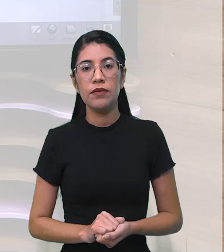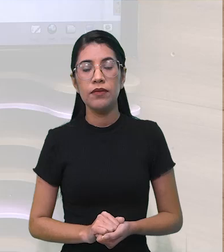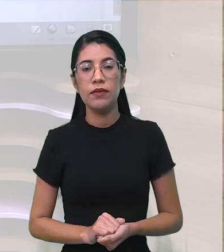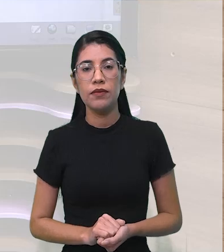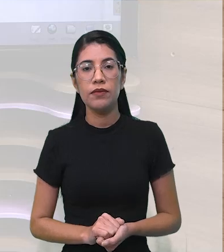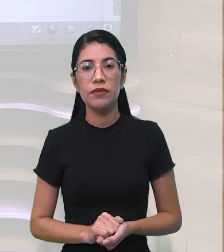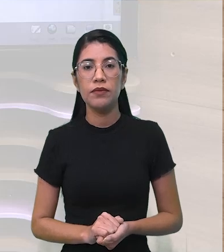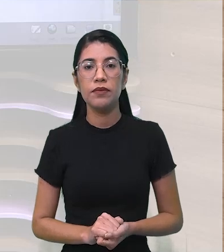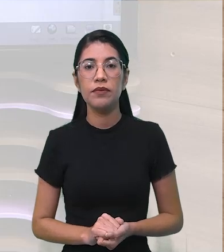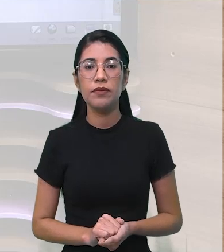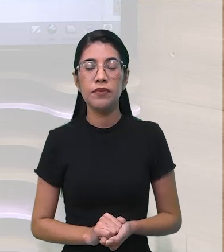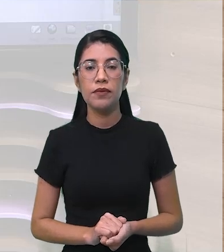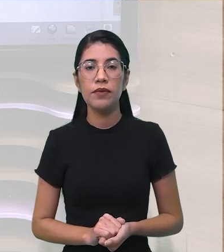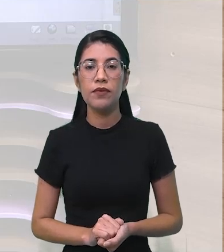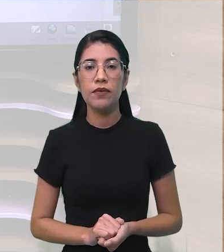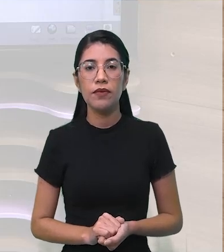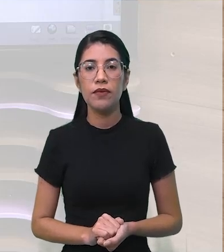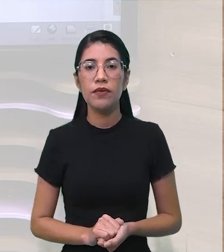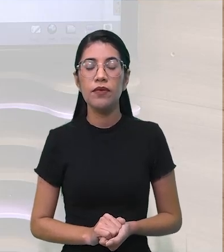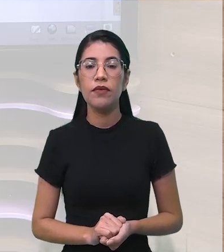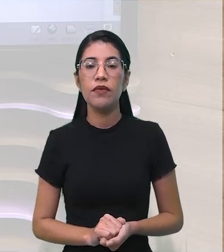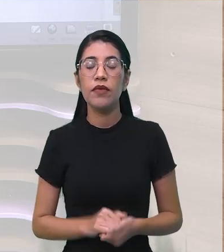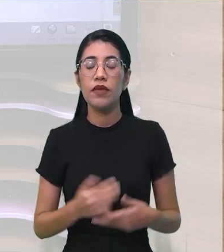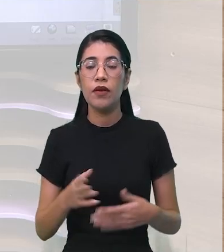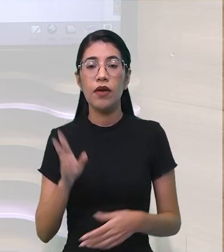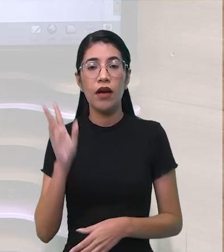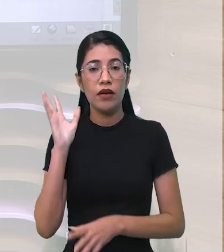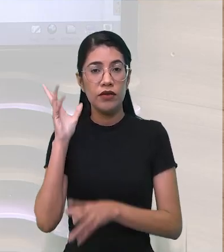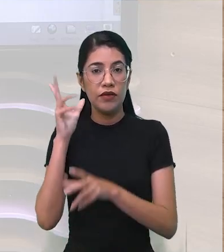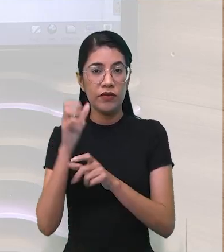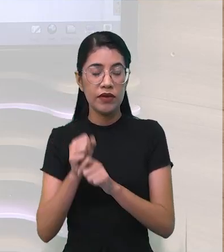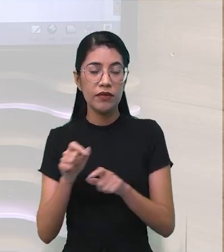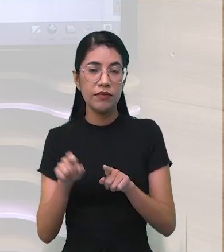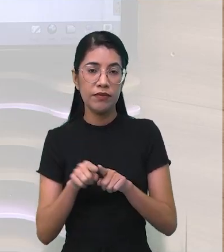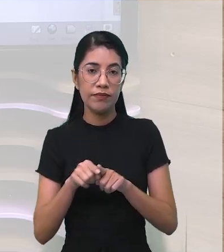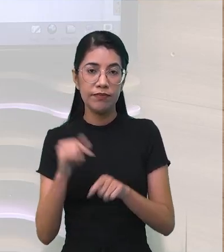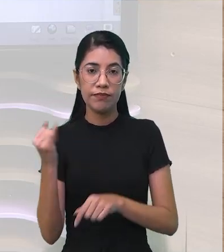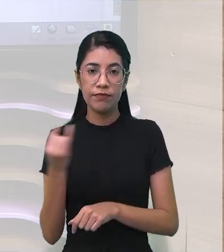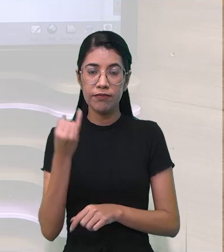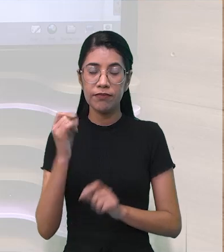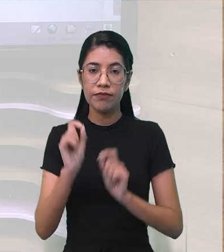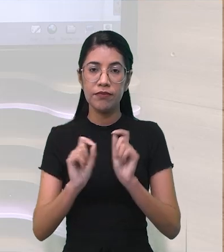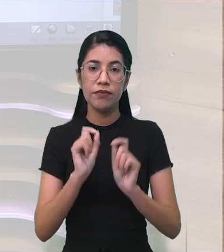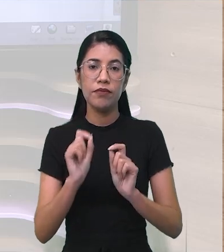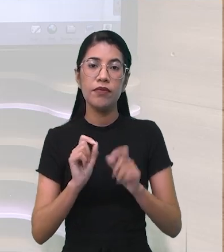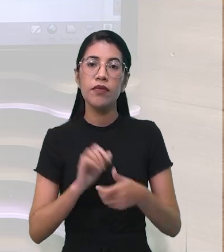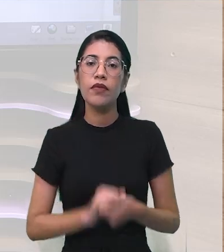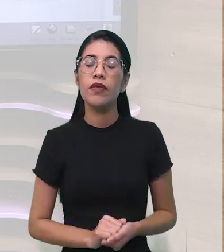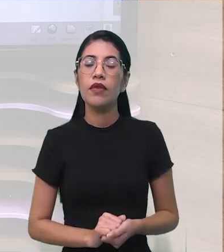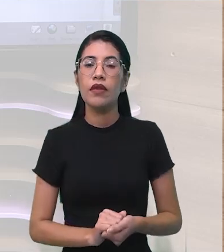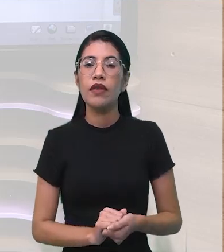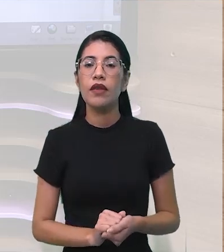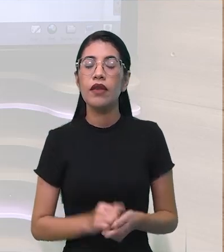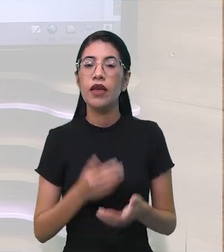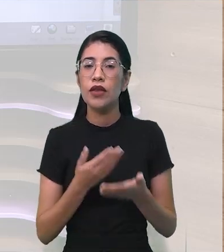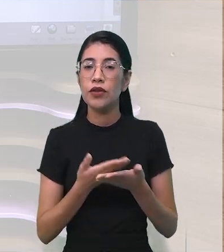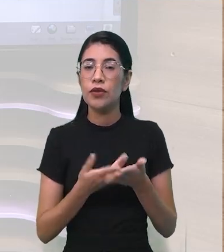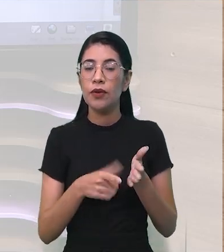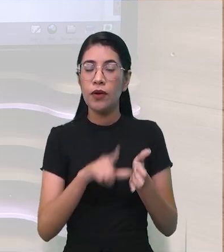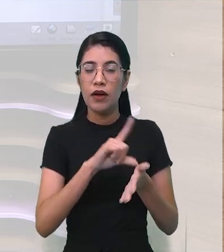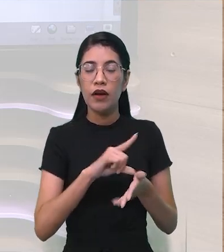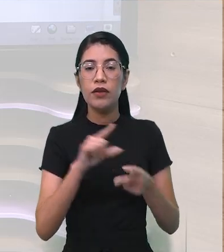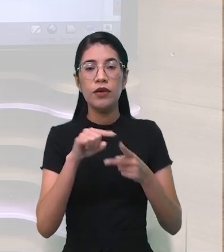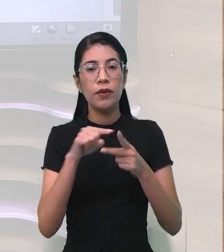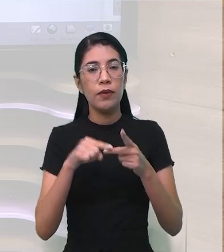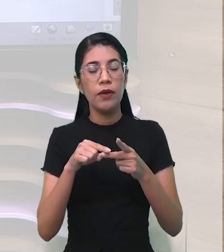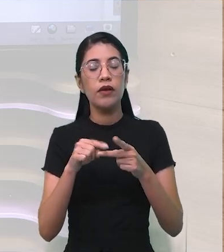certo? Então, vamos aqui lembrar também algo muito importante. Nós vimos aí os ângulos internos,